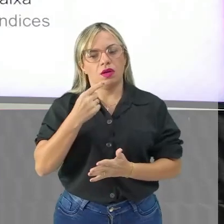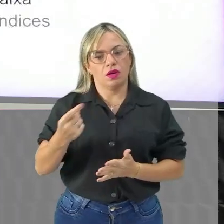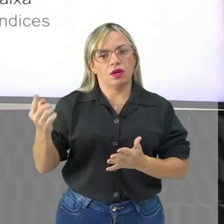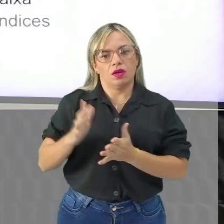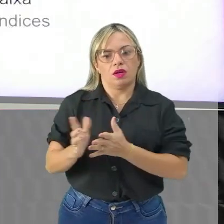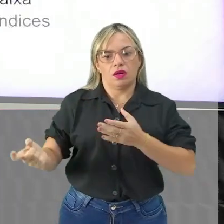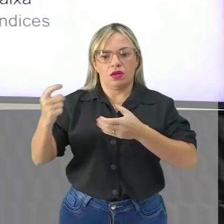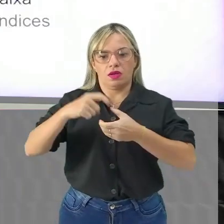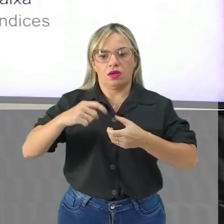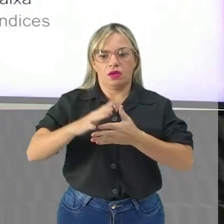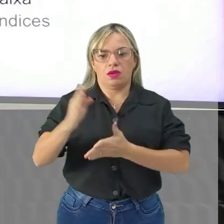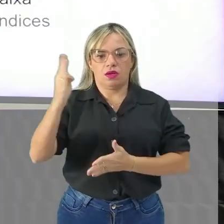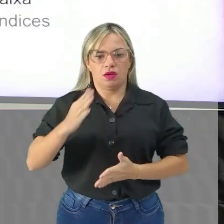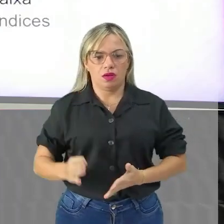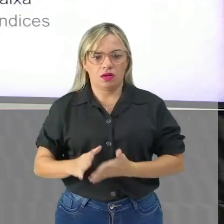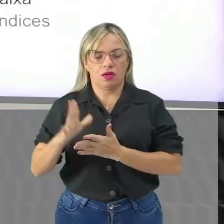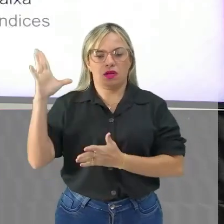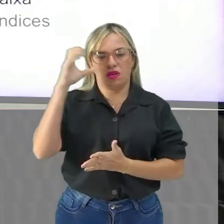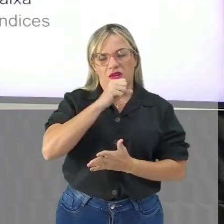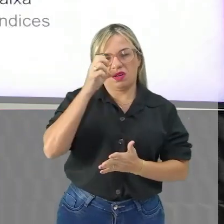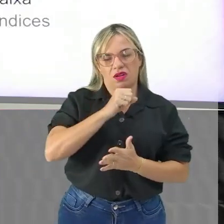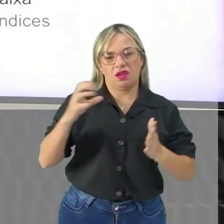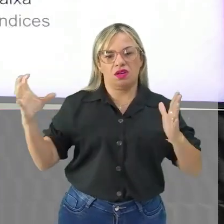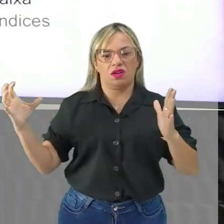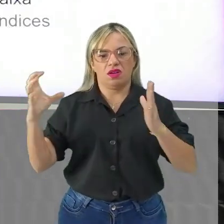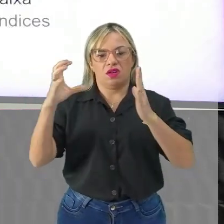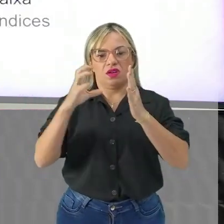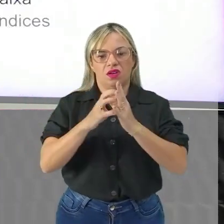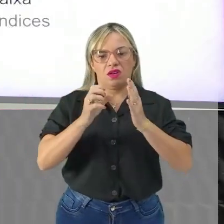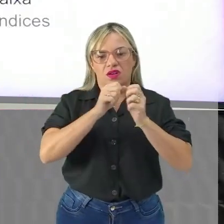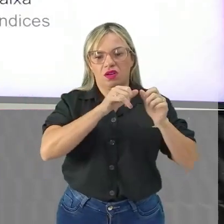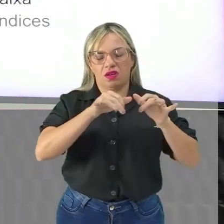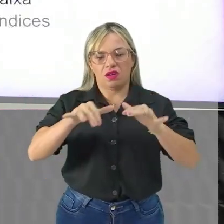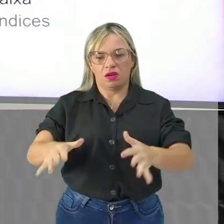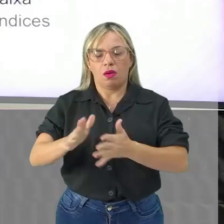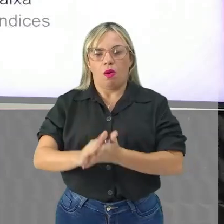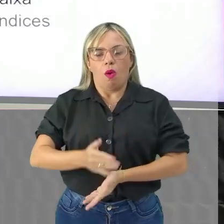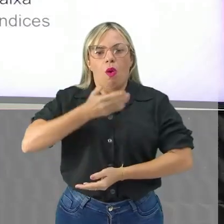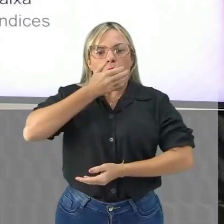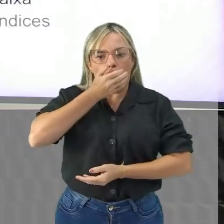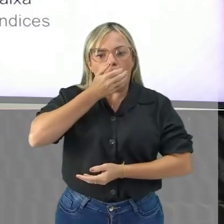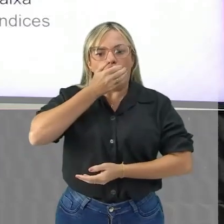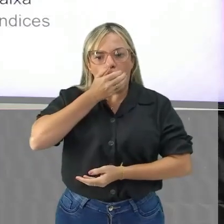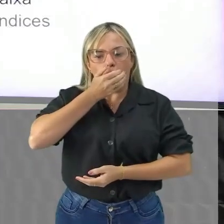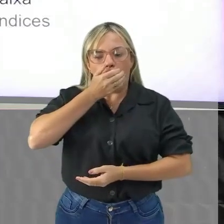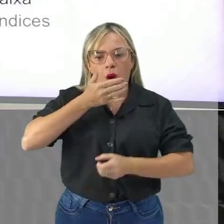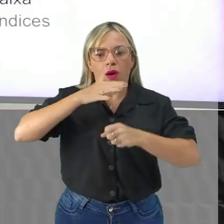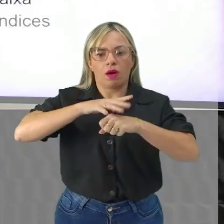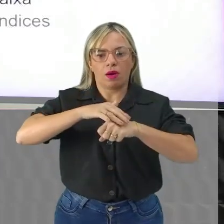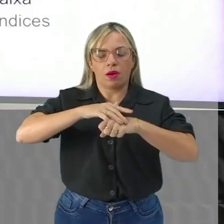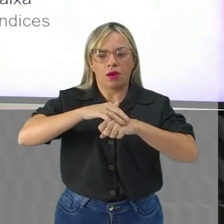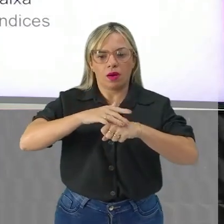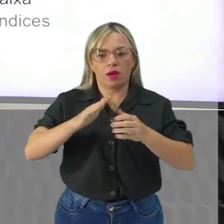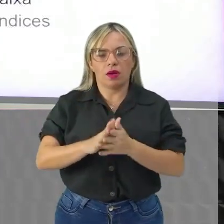a rápida disseminação da AIDS, da tuberculose e da hanseníase.